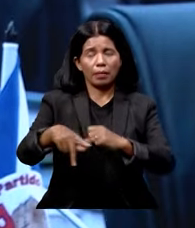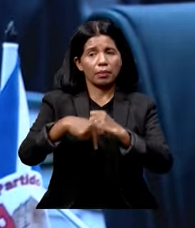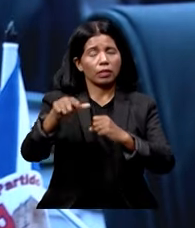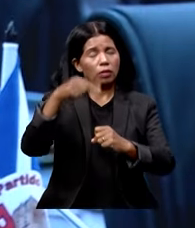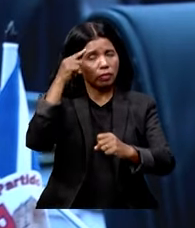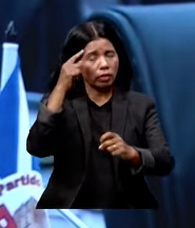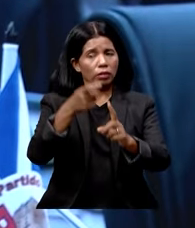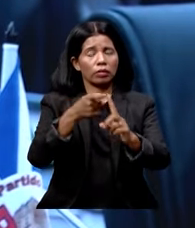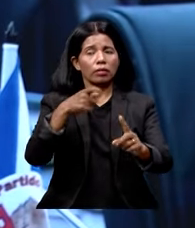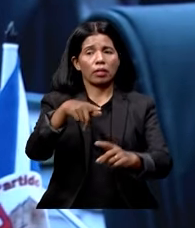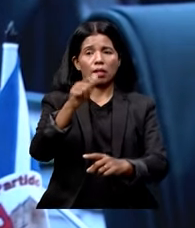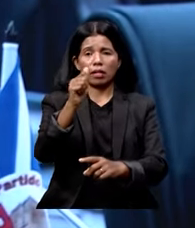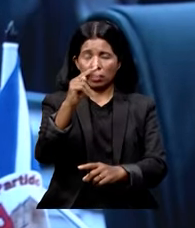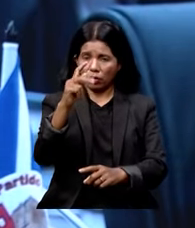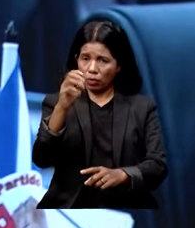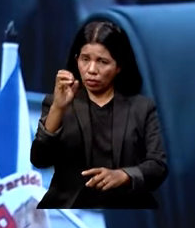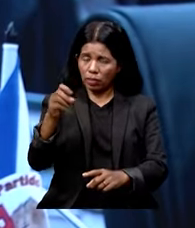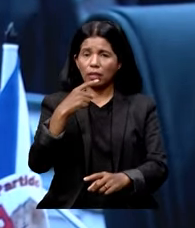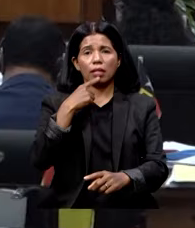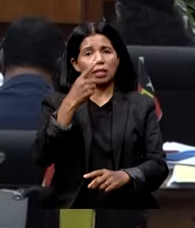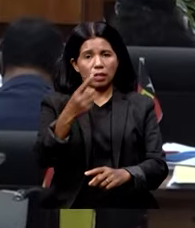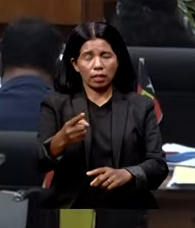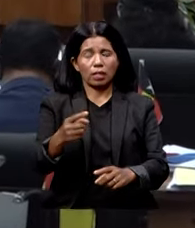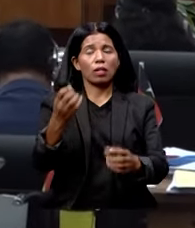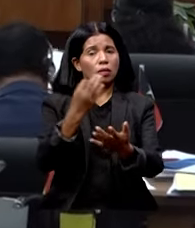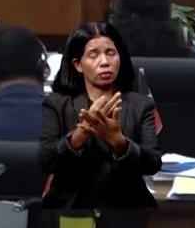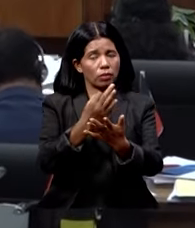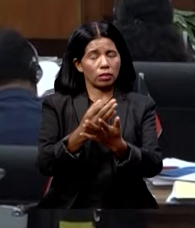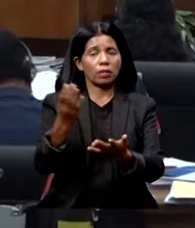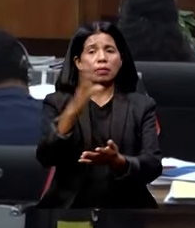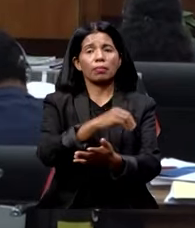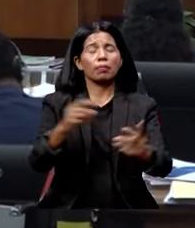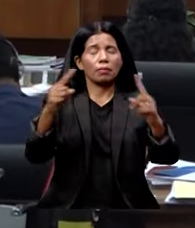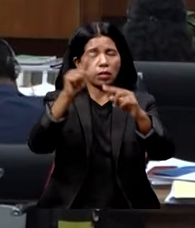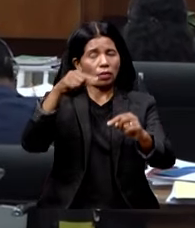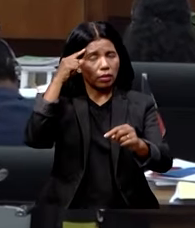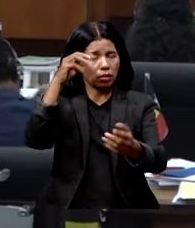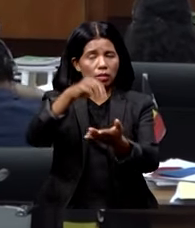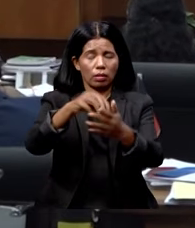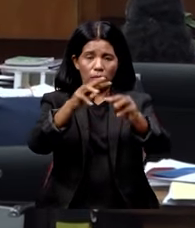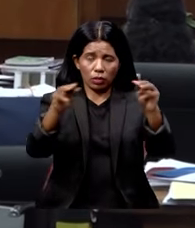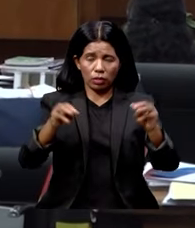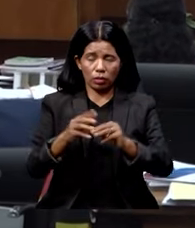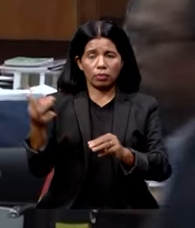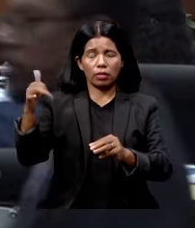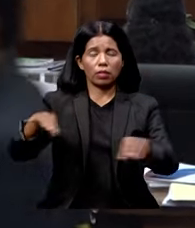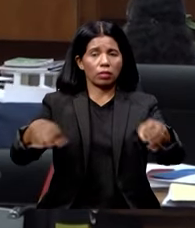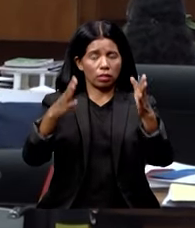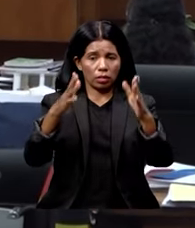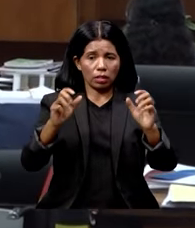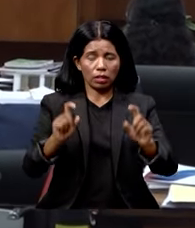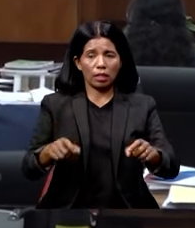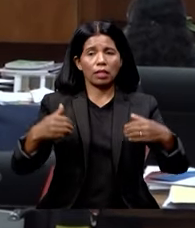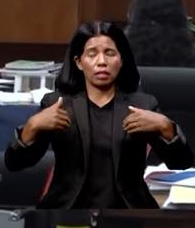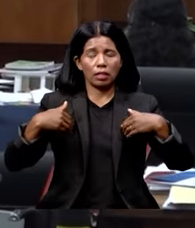PD, Antônio da Conceição Calão informa, o montante de bem na tomba governo aloca para o município Sira, funcionário Sira tem que ir a